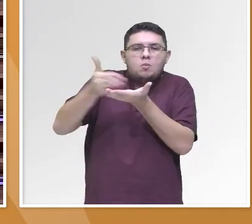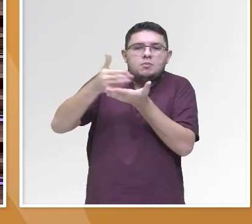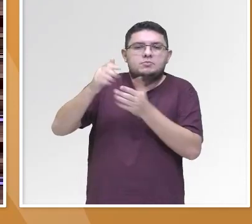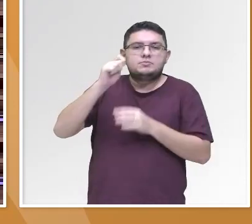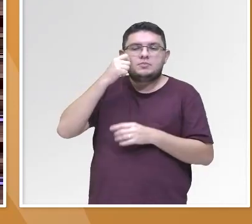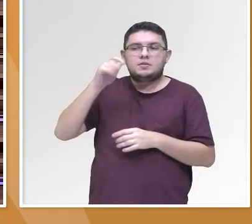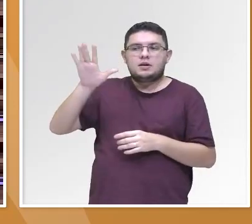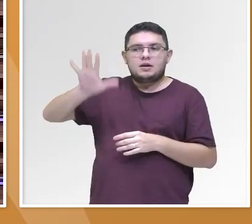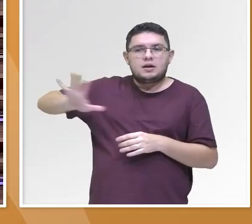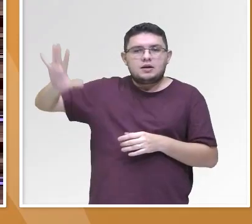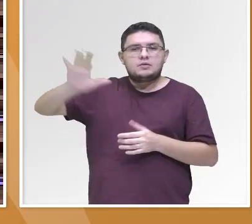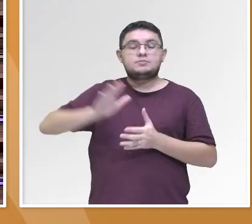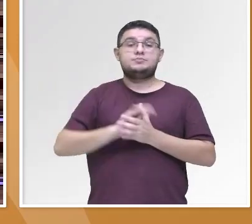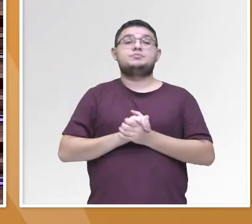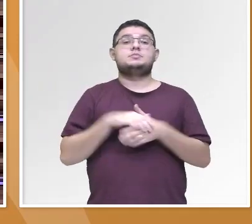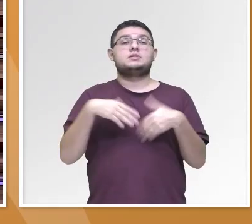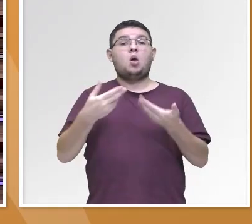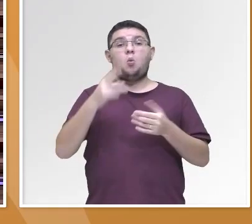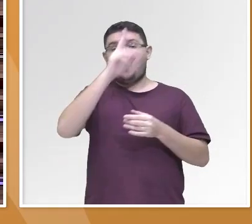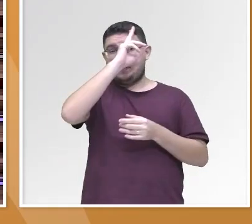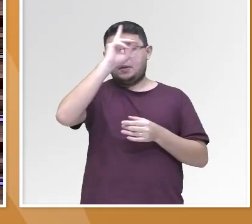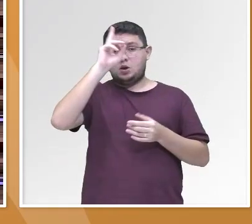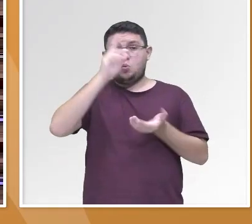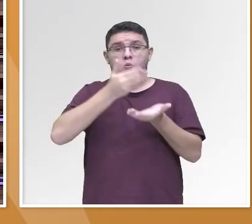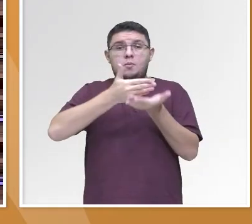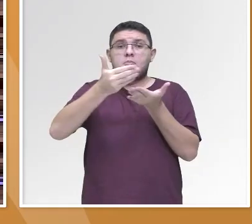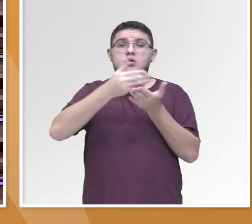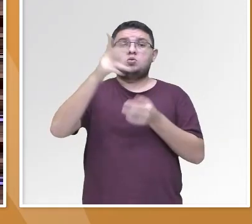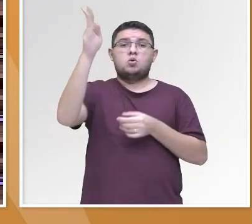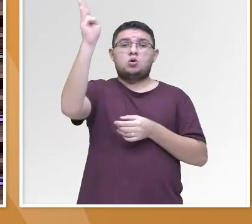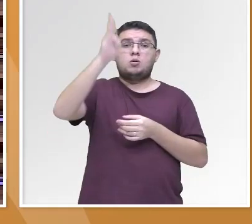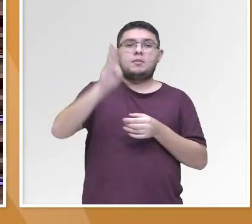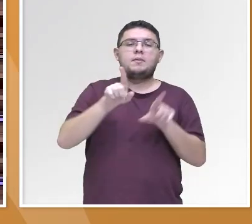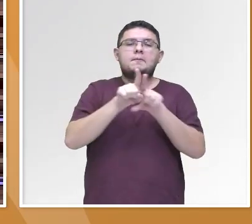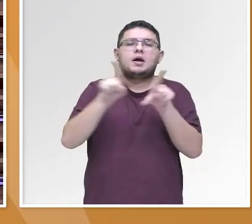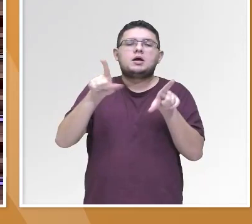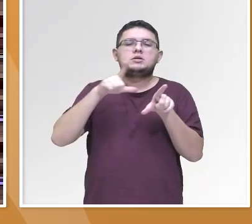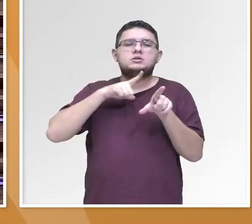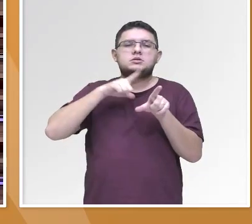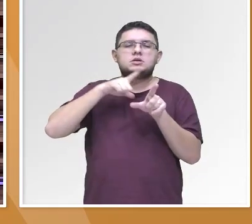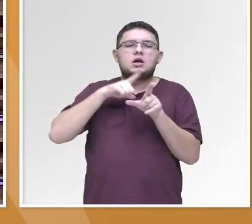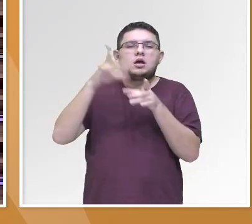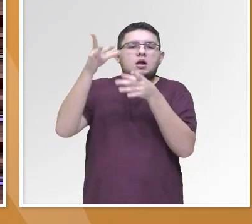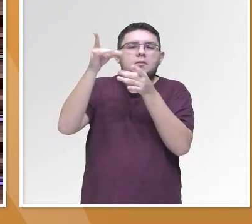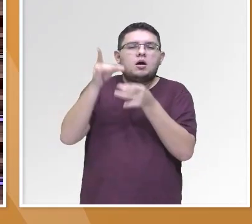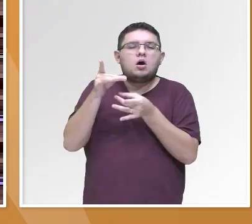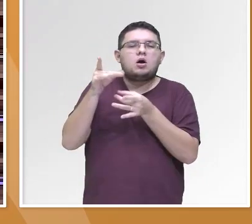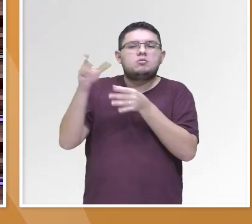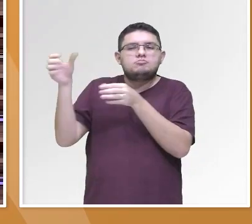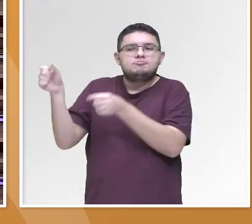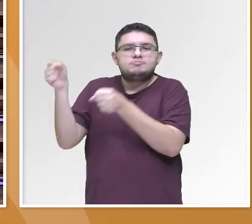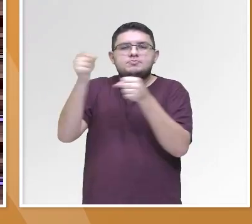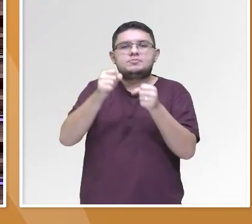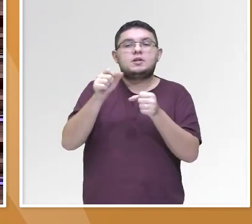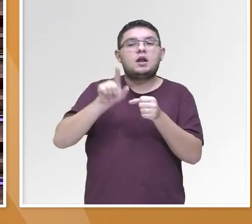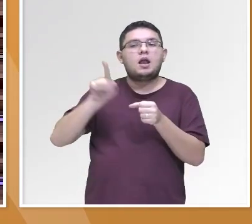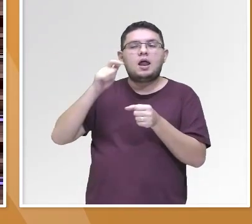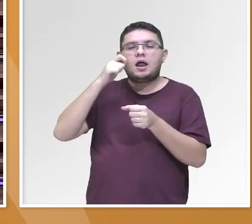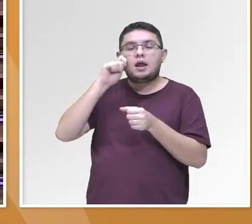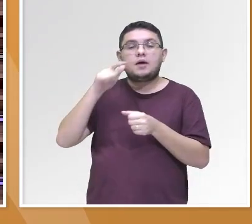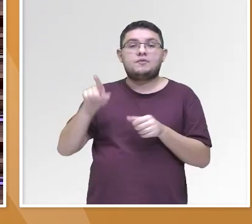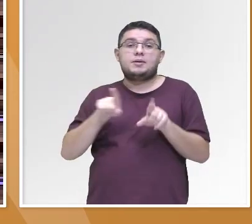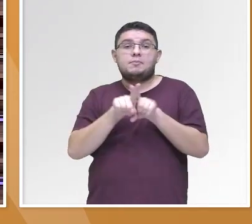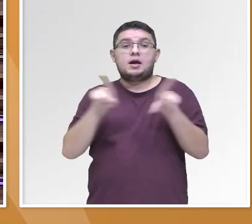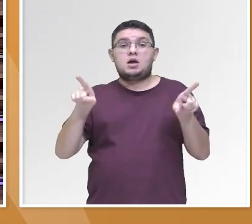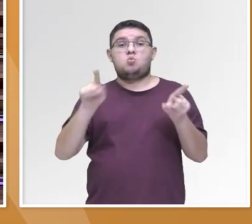é considerada uma religião nascida no Brasil, né? Mas que tem matriz africana, com elementos trazidos da África. Enquanto o candomblé seria uma religião,